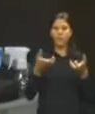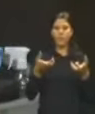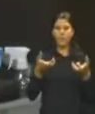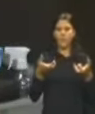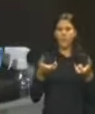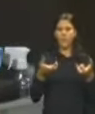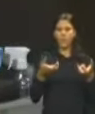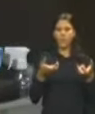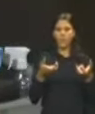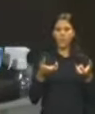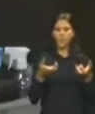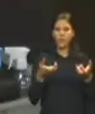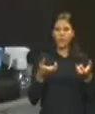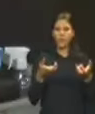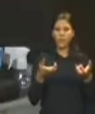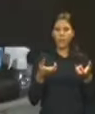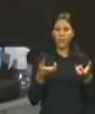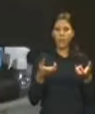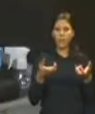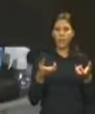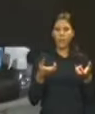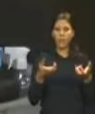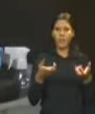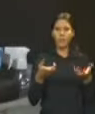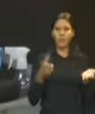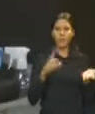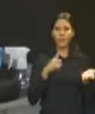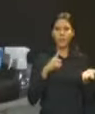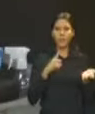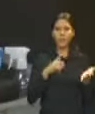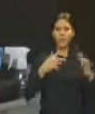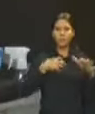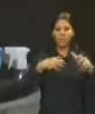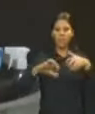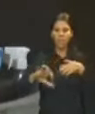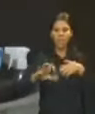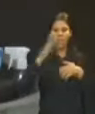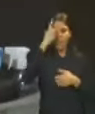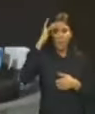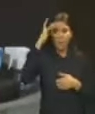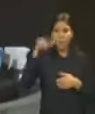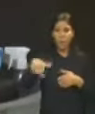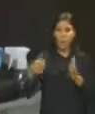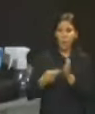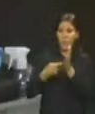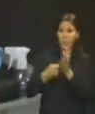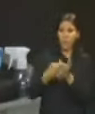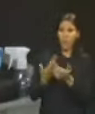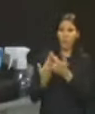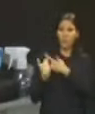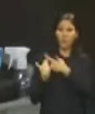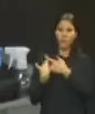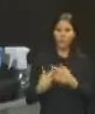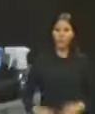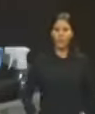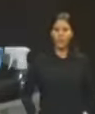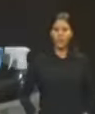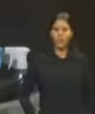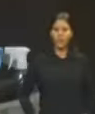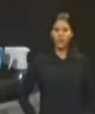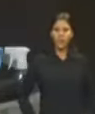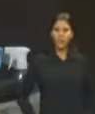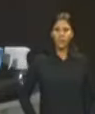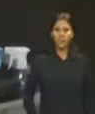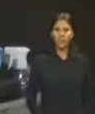de estarrecimento, mas também de solidariedade à vítima e de cobrança de responsabilização. Fatos